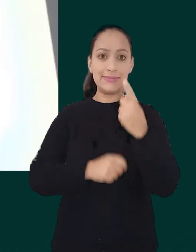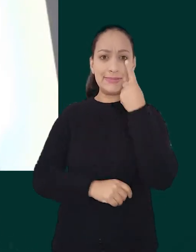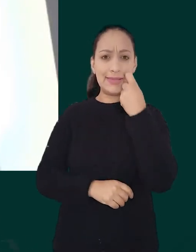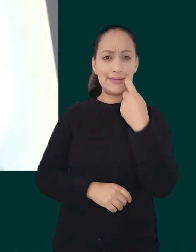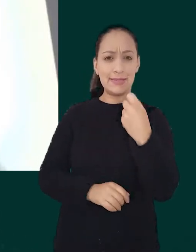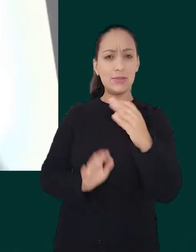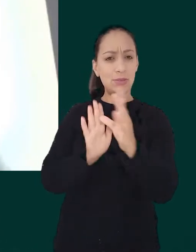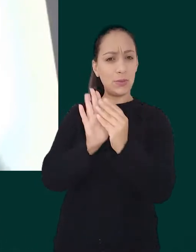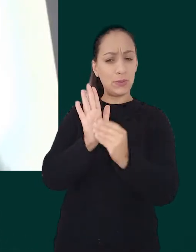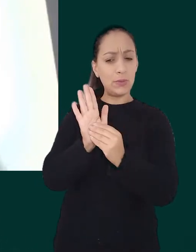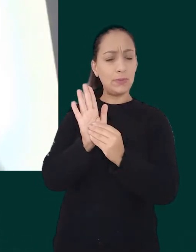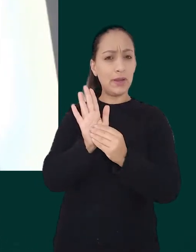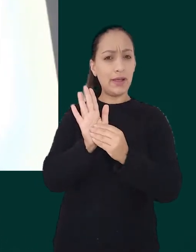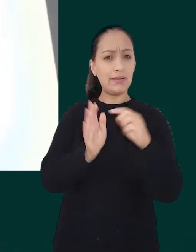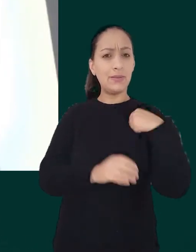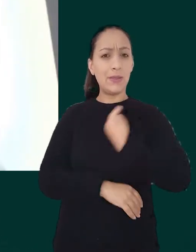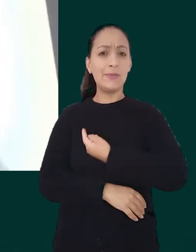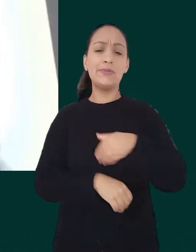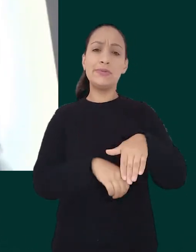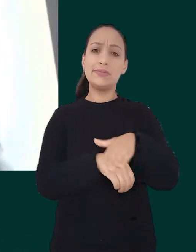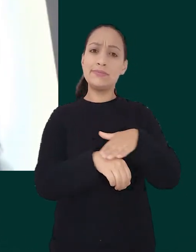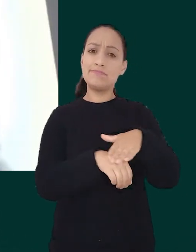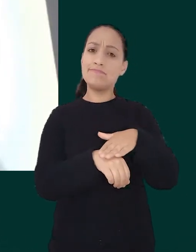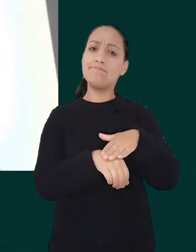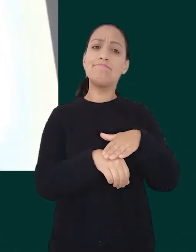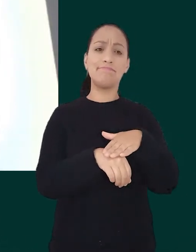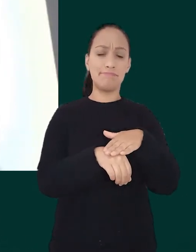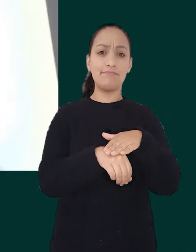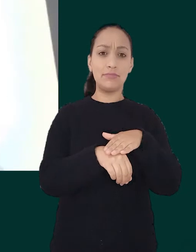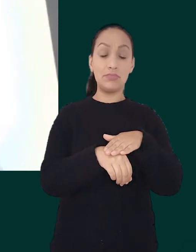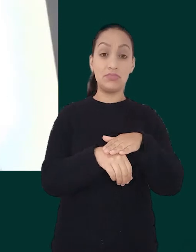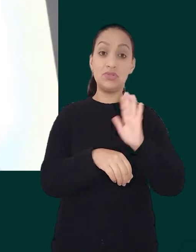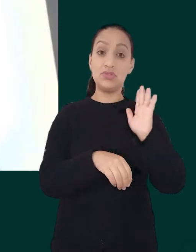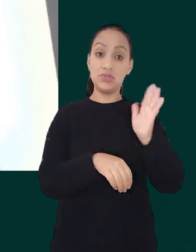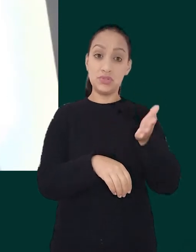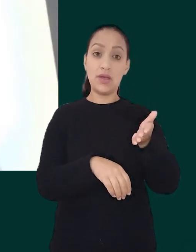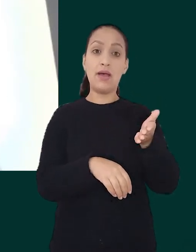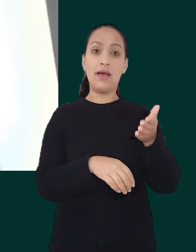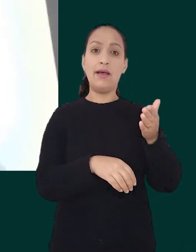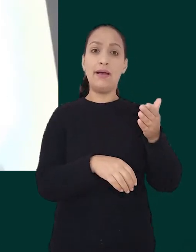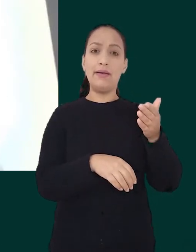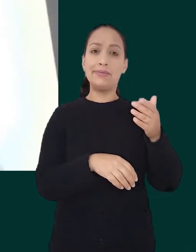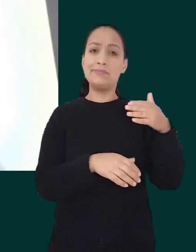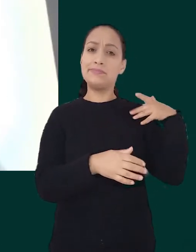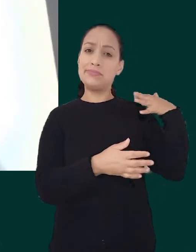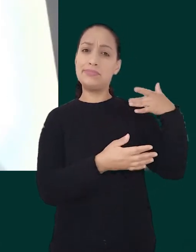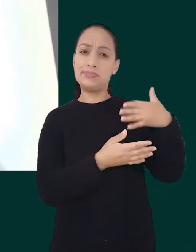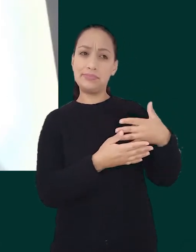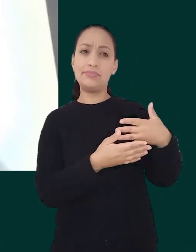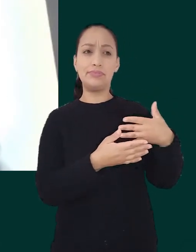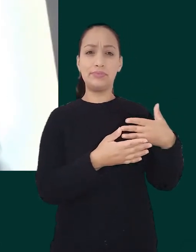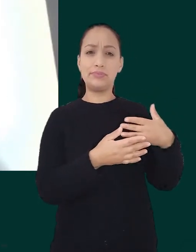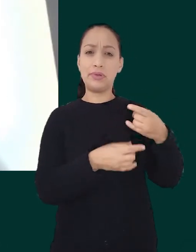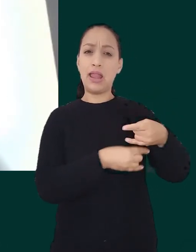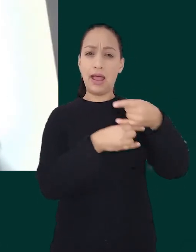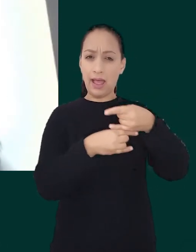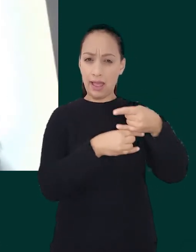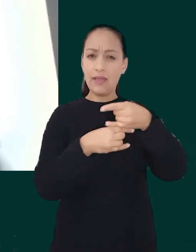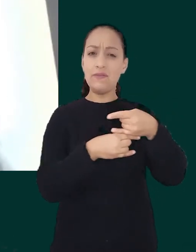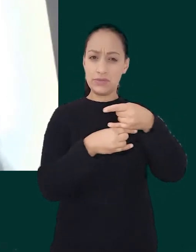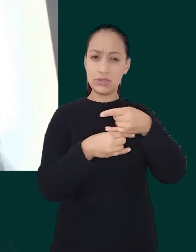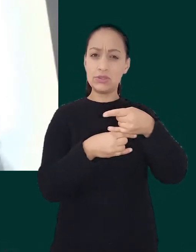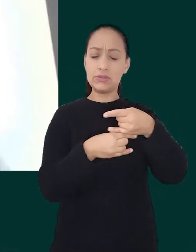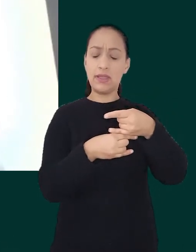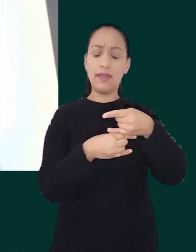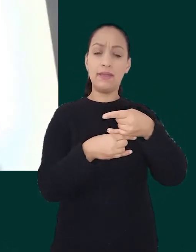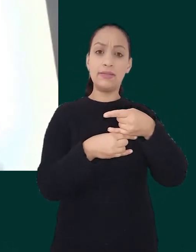gente conversar e que já vem, né, uma passagem maior. Eu também vi a live com o professor Juliano Varela da semana